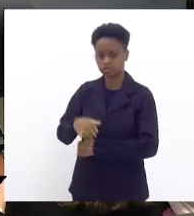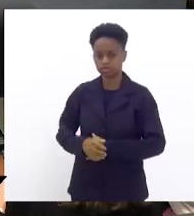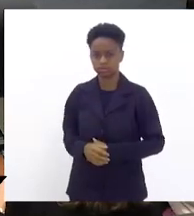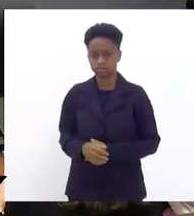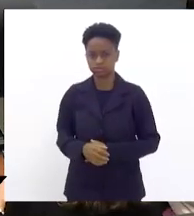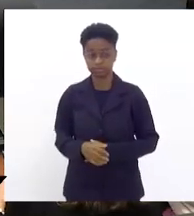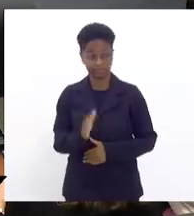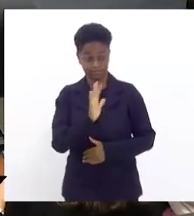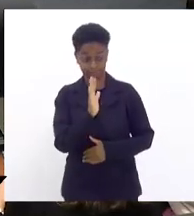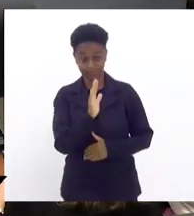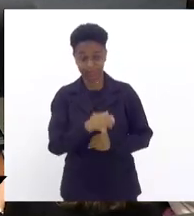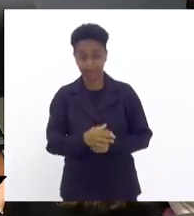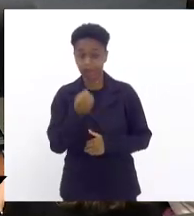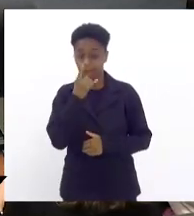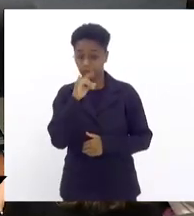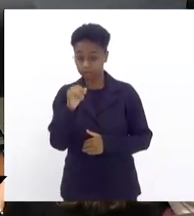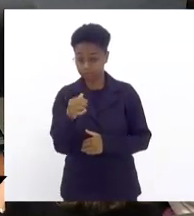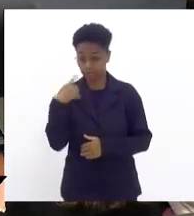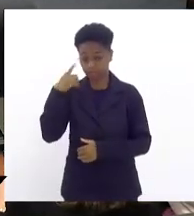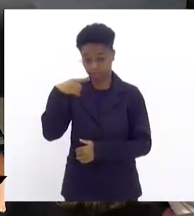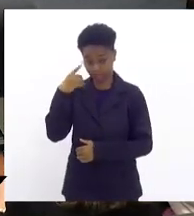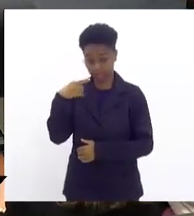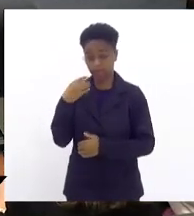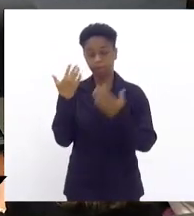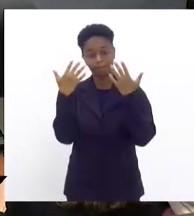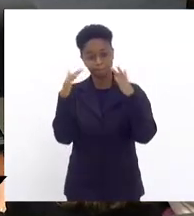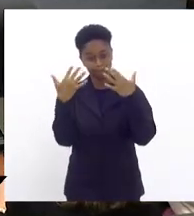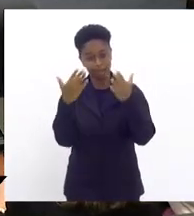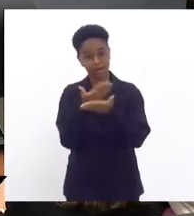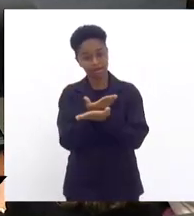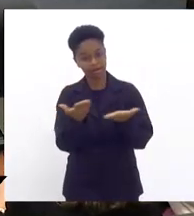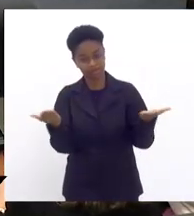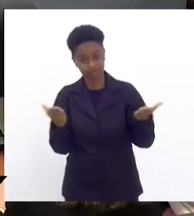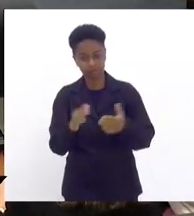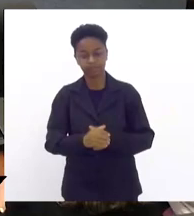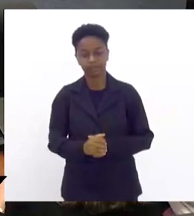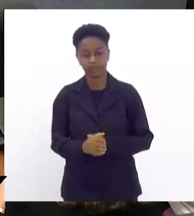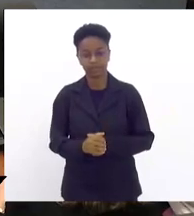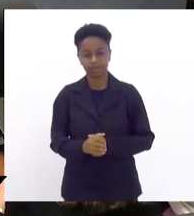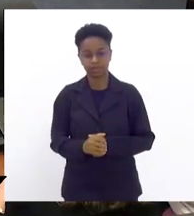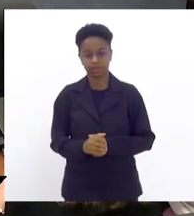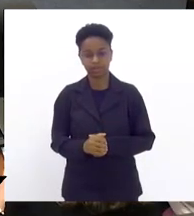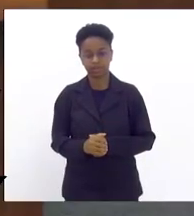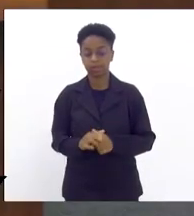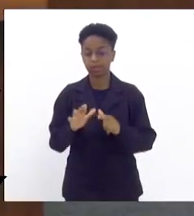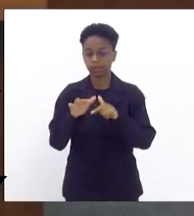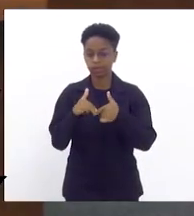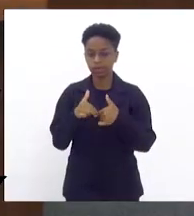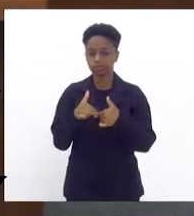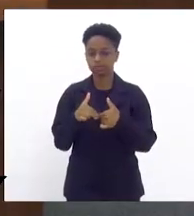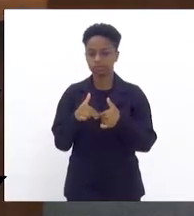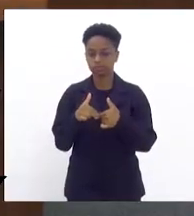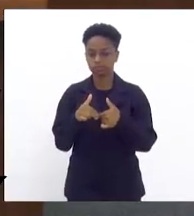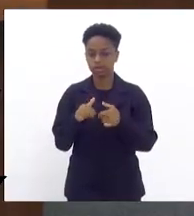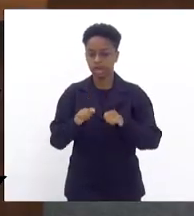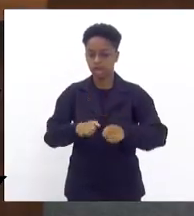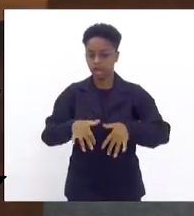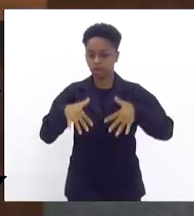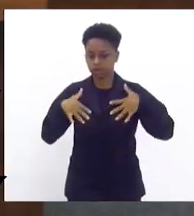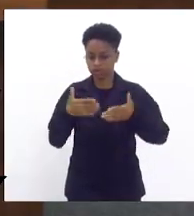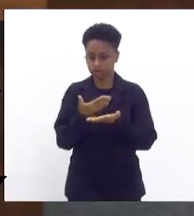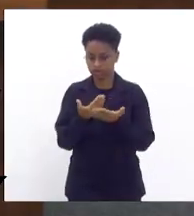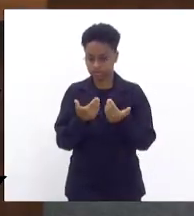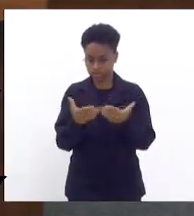Oi. Bom dia, deputado. Bom dia. Parabéns aí por essa audiência pública, muito importante para todos